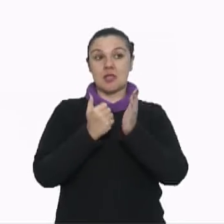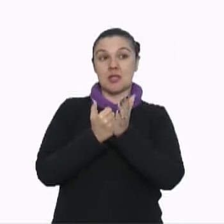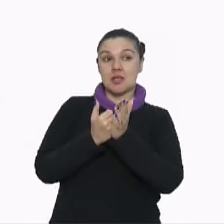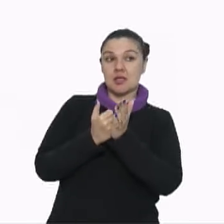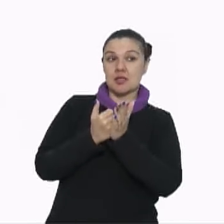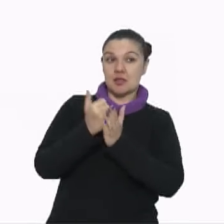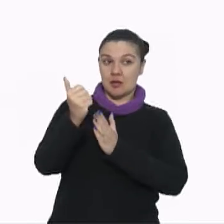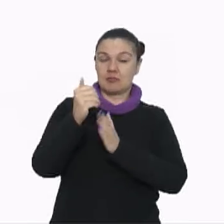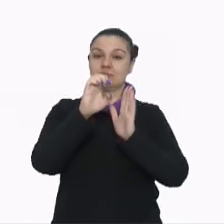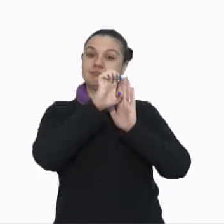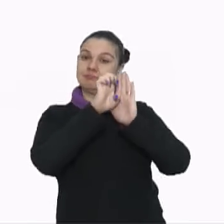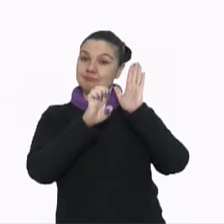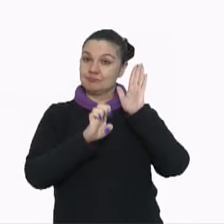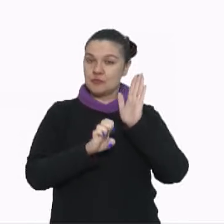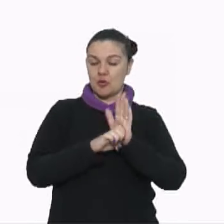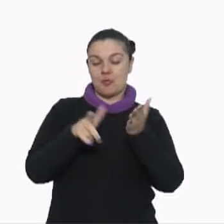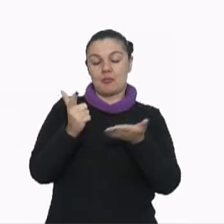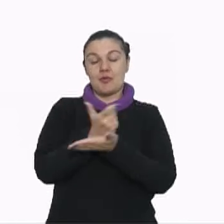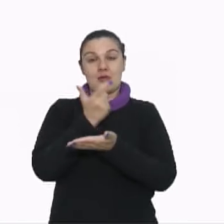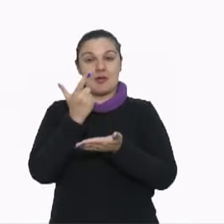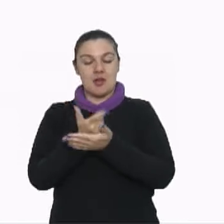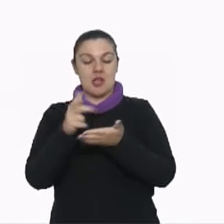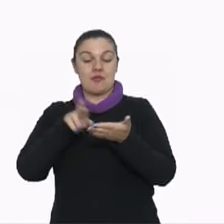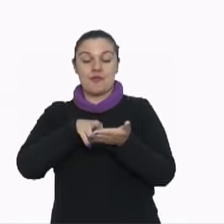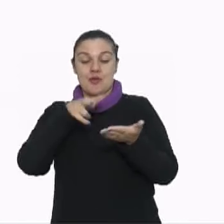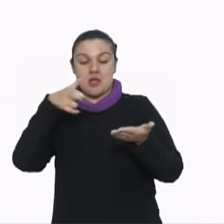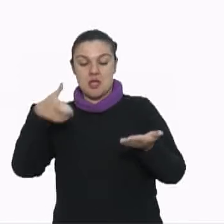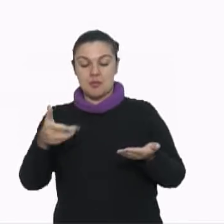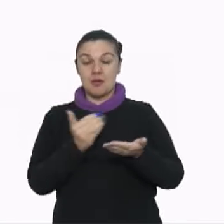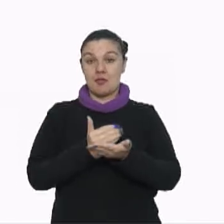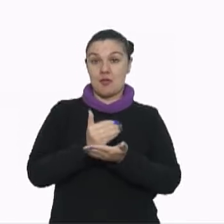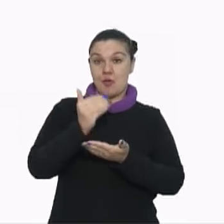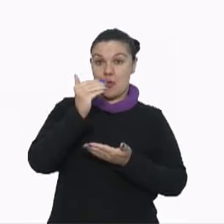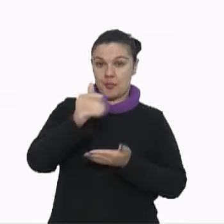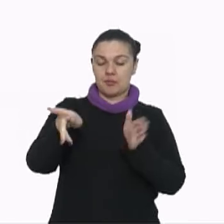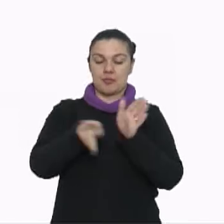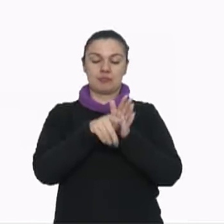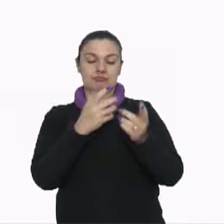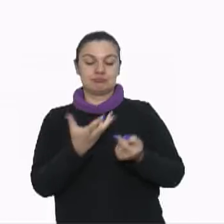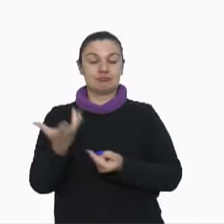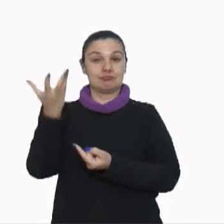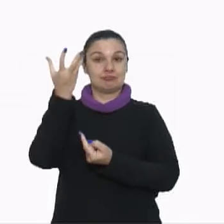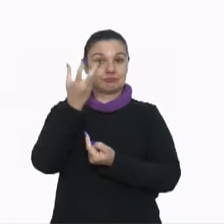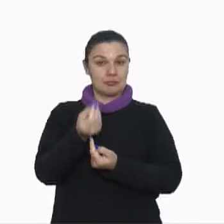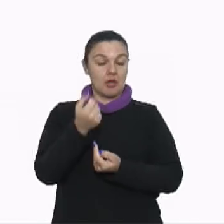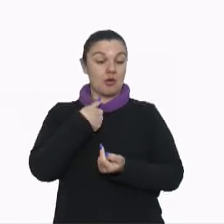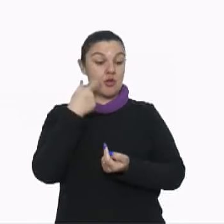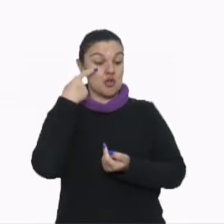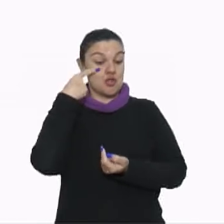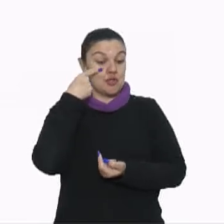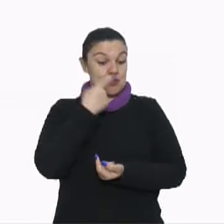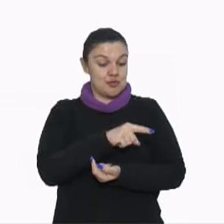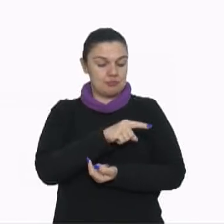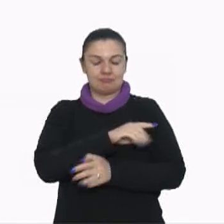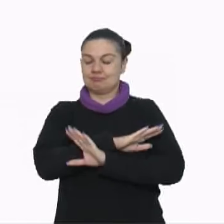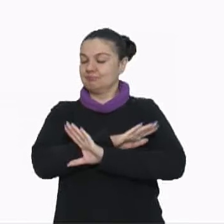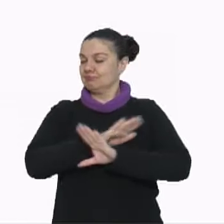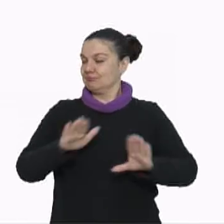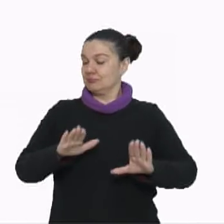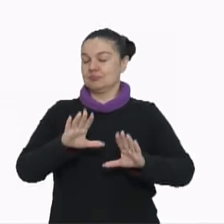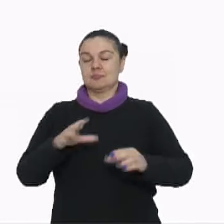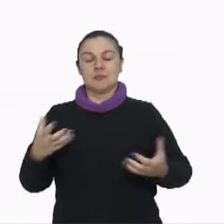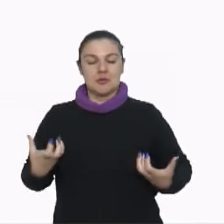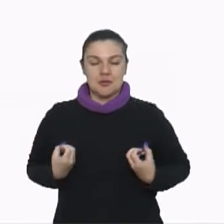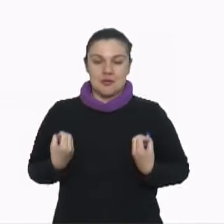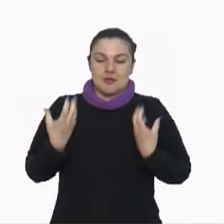editorial para livros e revistas que o iniciou no mundo da arte, quando ele descobriu sua inegável